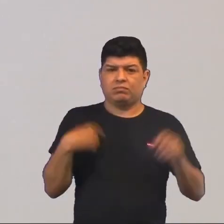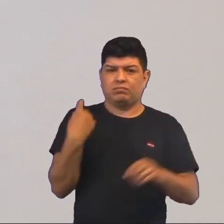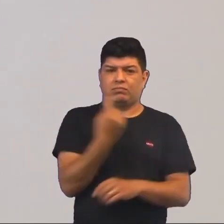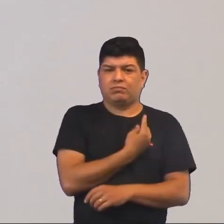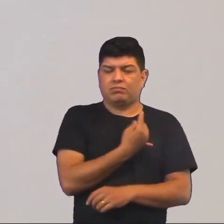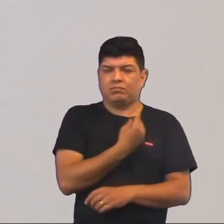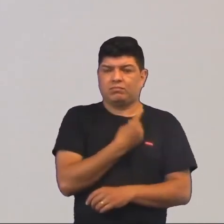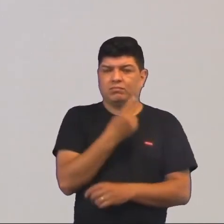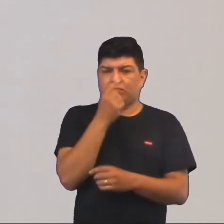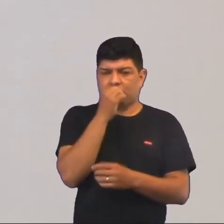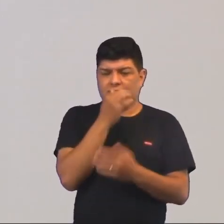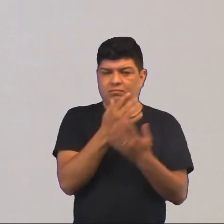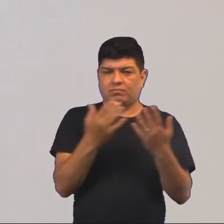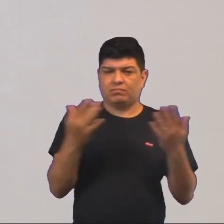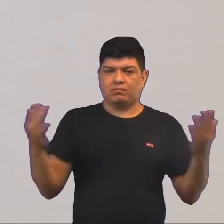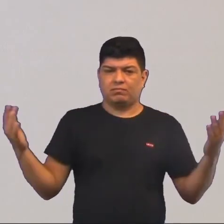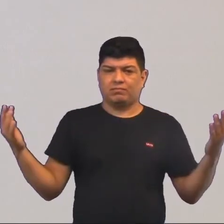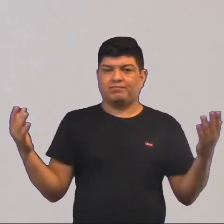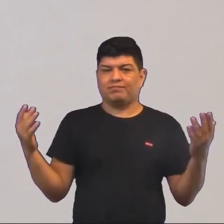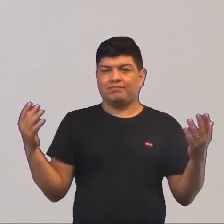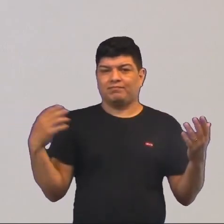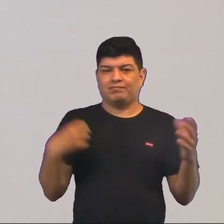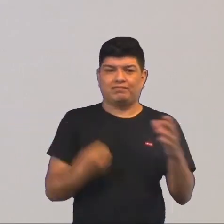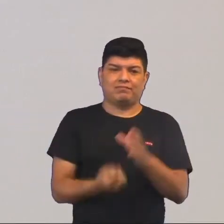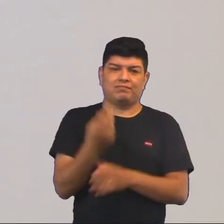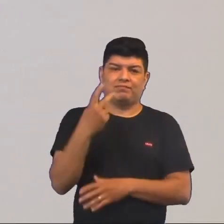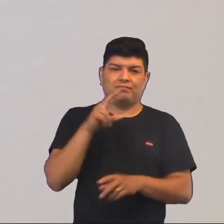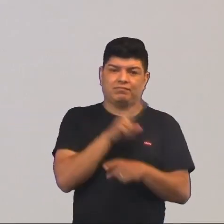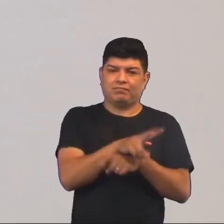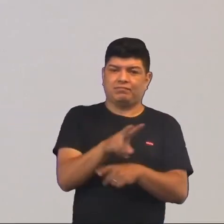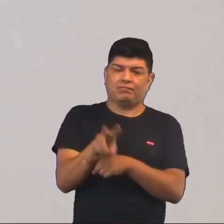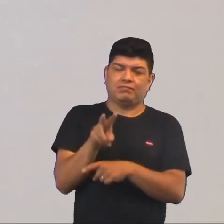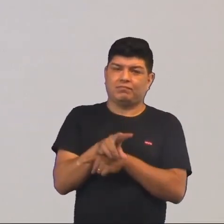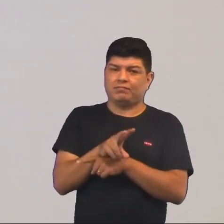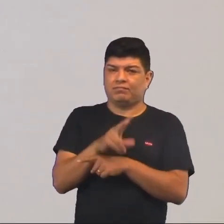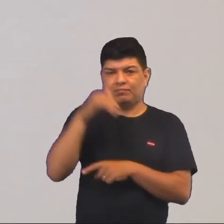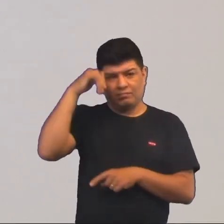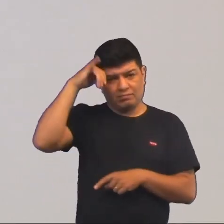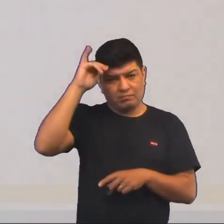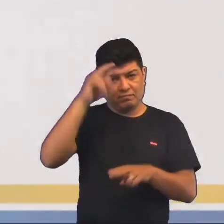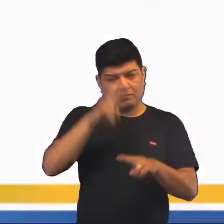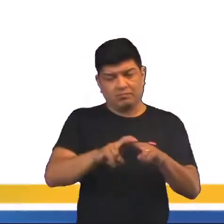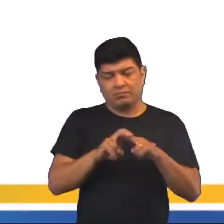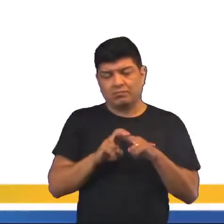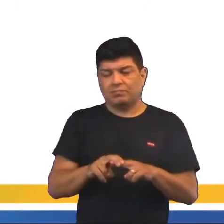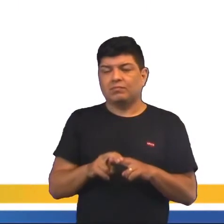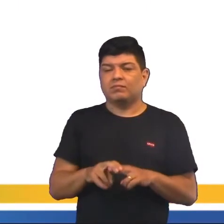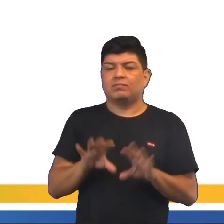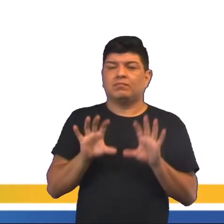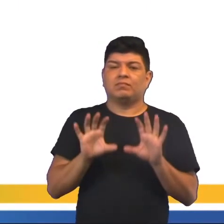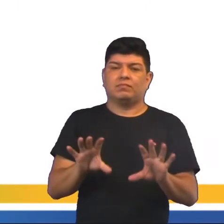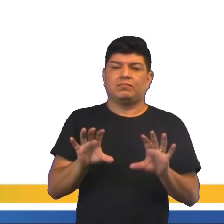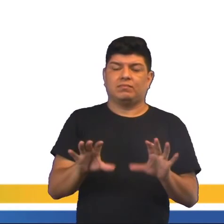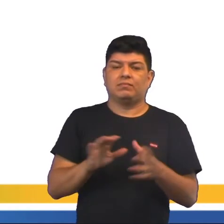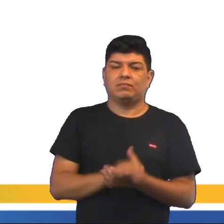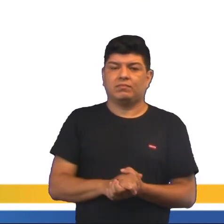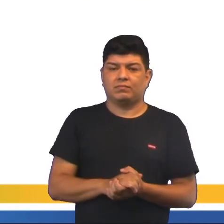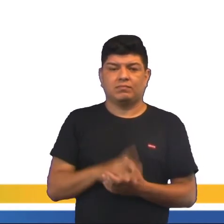nossos tipos de campo, eles são artificiais, são de cultivo, geralmente para o gado. Então estou falando aí de uma situação que